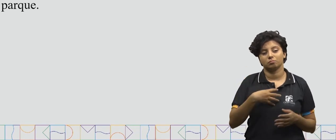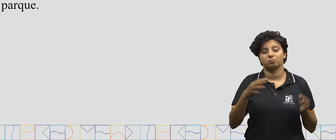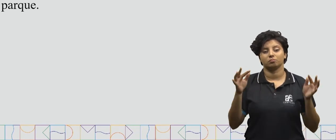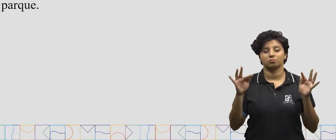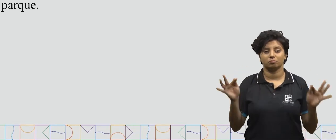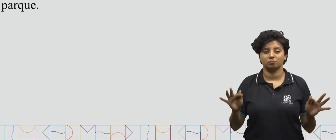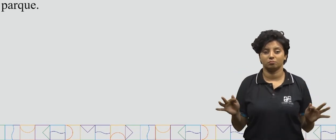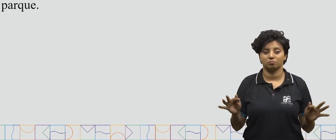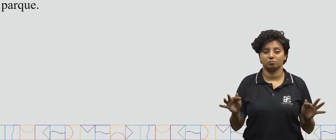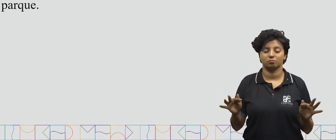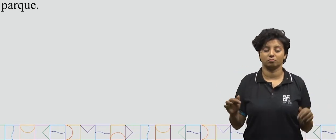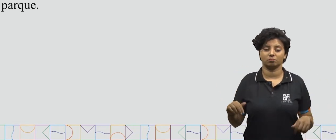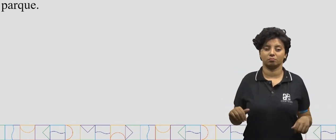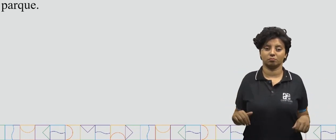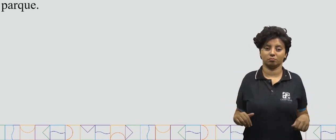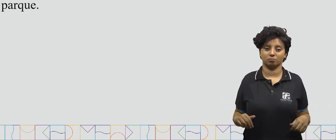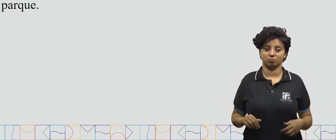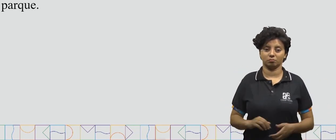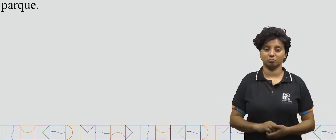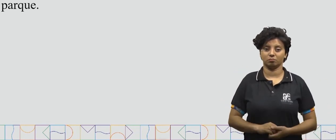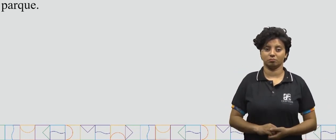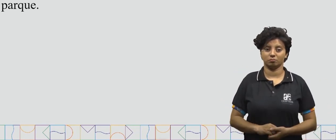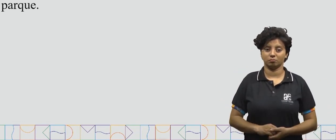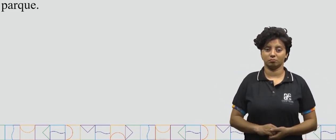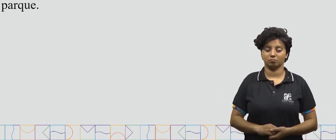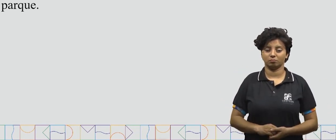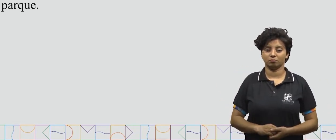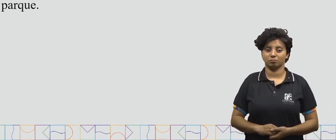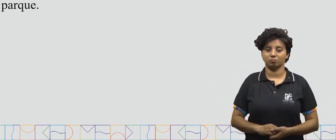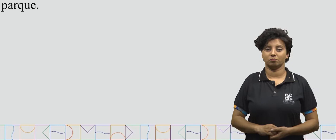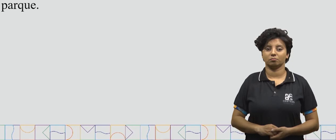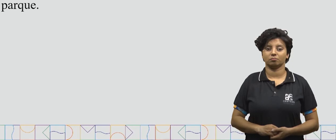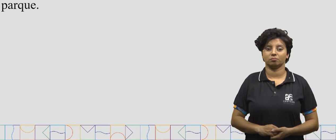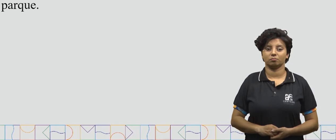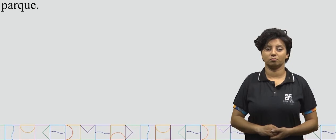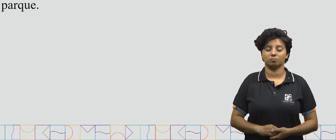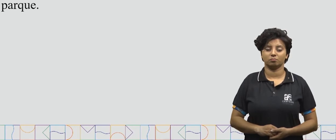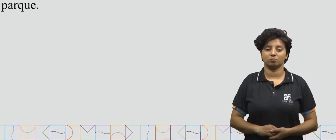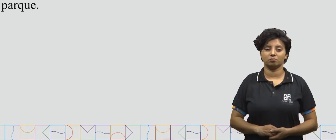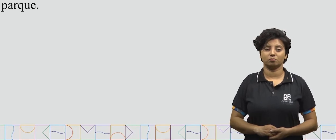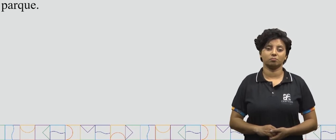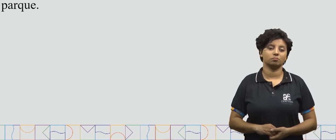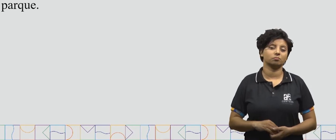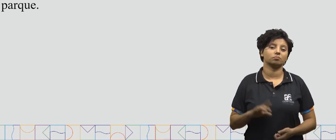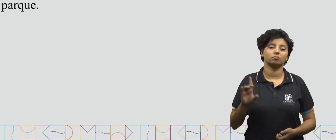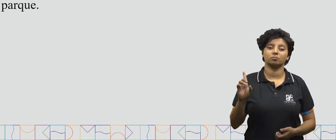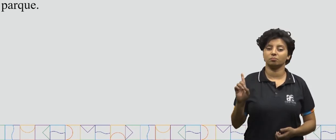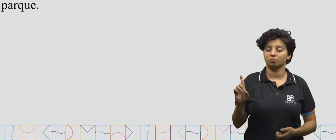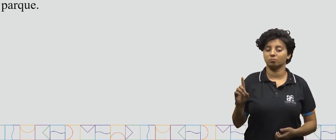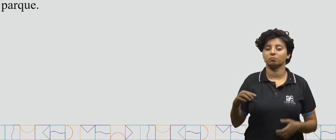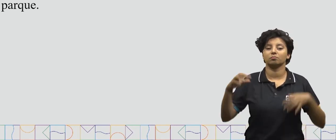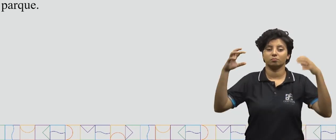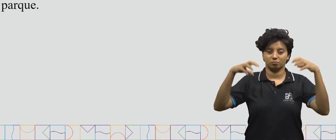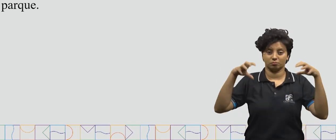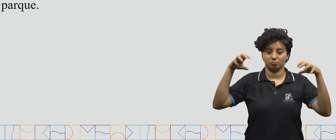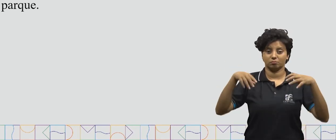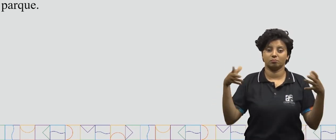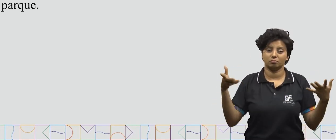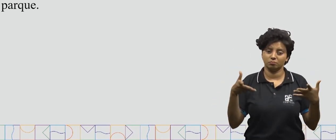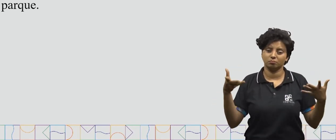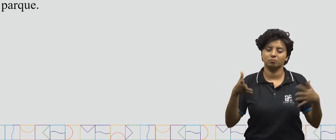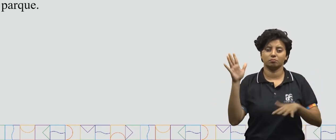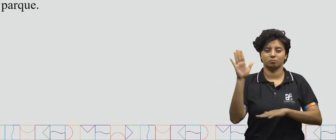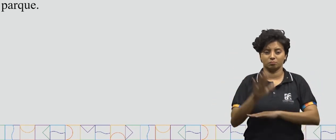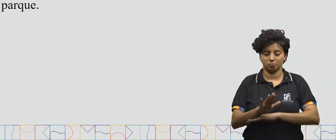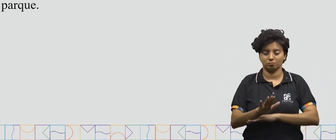palavra estar, pois estar é um verbo que indica estado. Letra D. Choveu